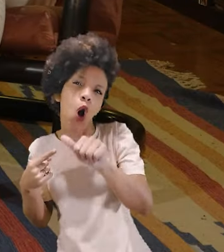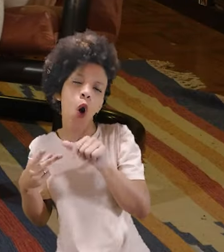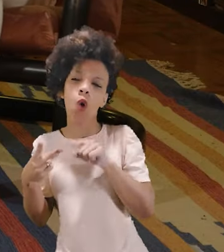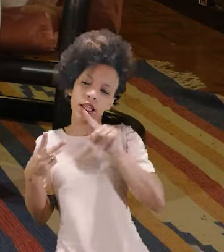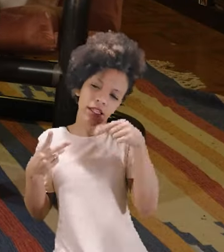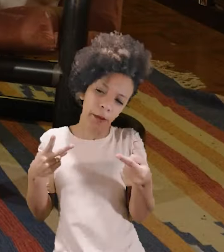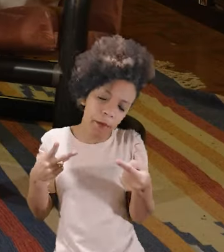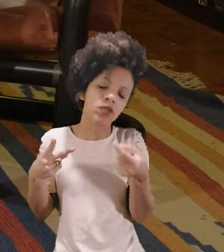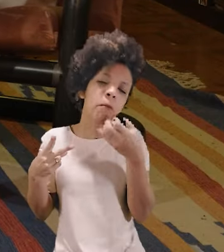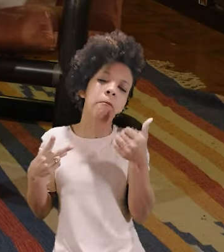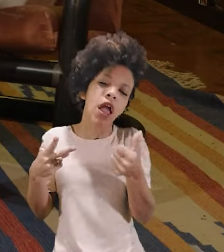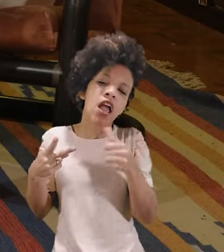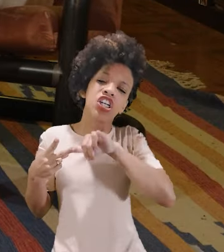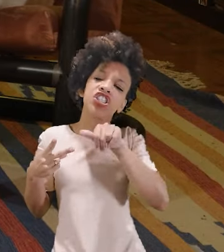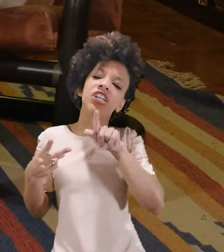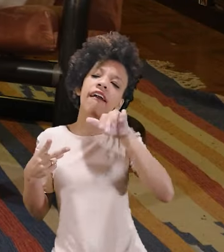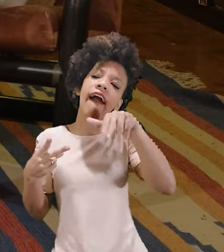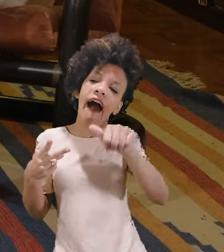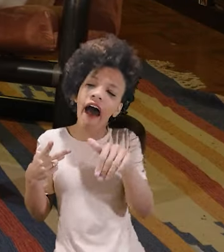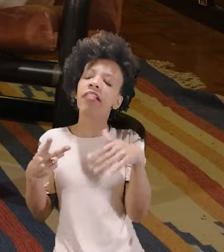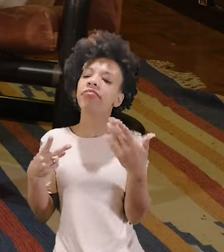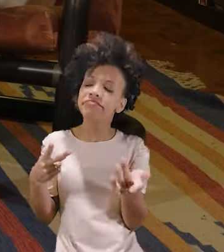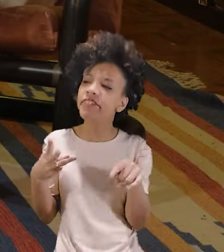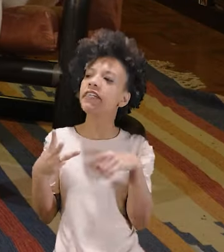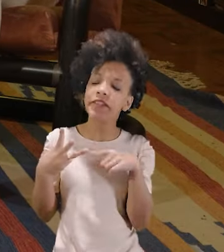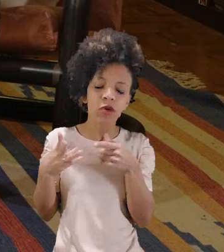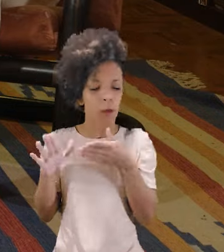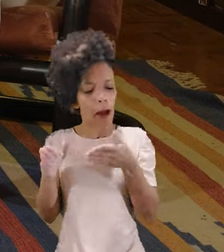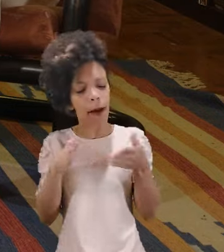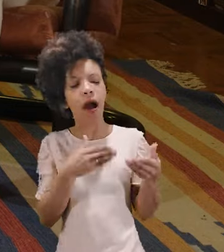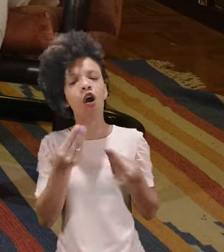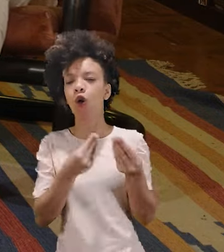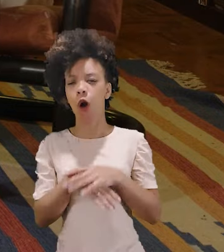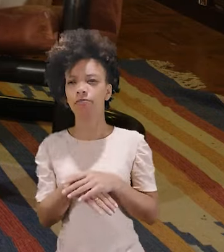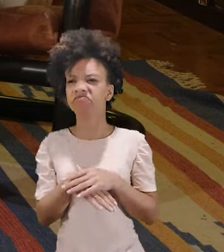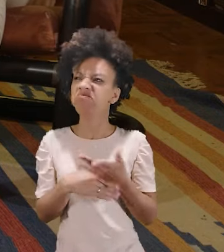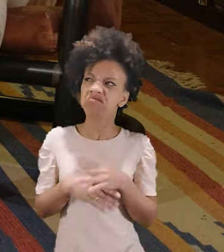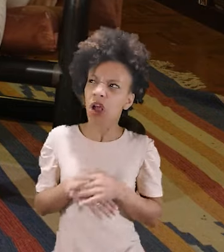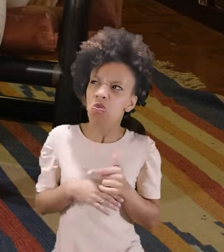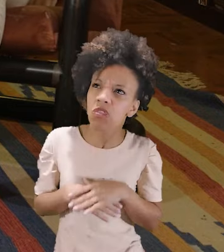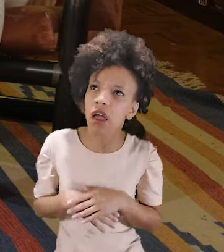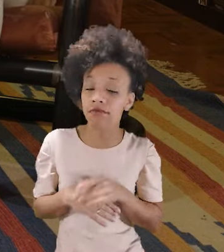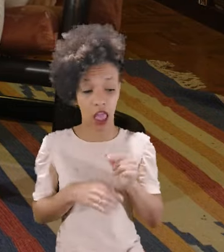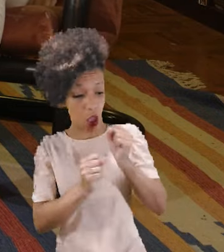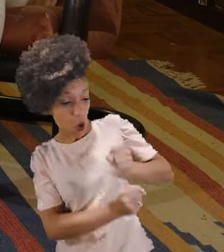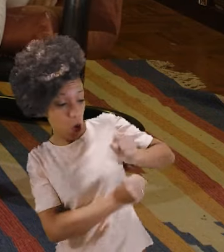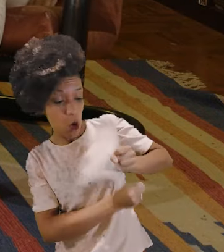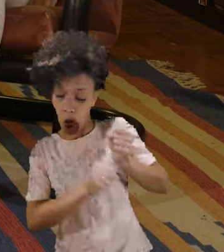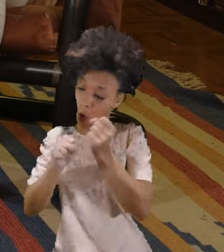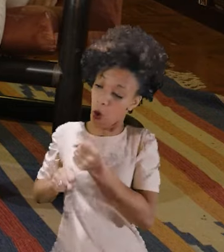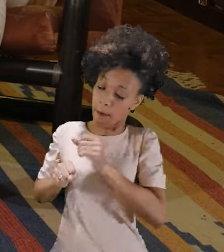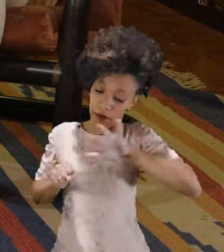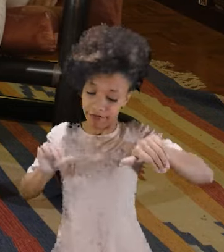nua aí vai indo bem dar uma Jangada para ela mesmo sei lá eu vou começar né só tá aqui